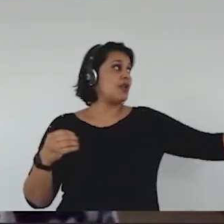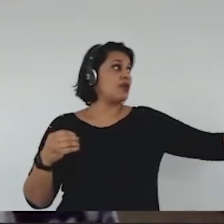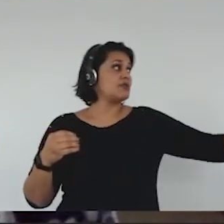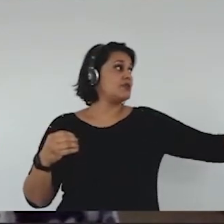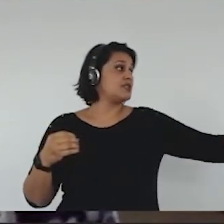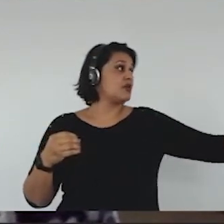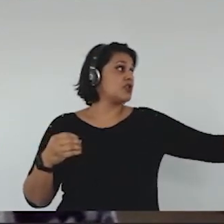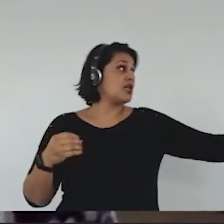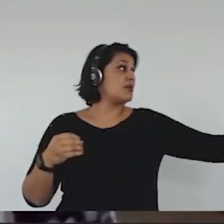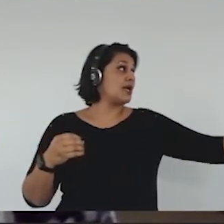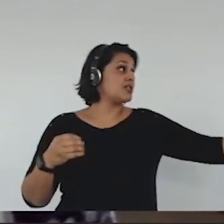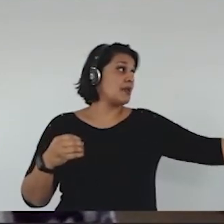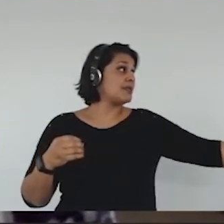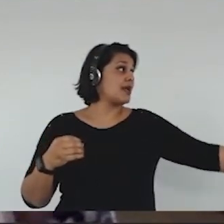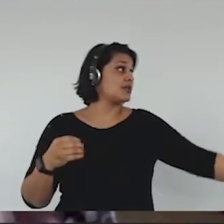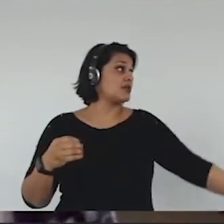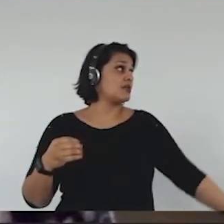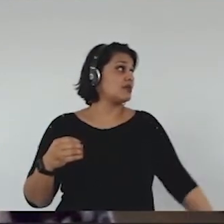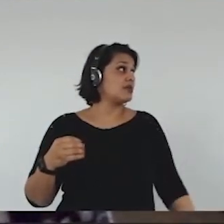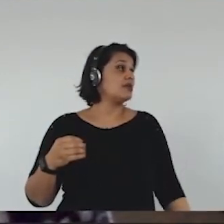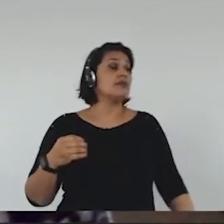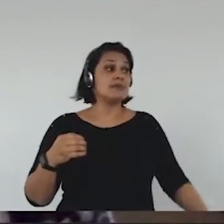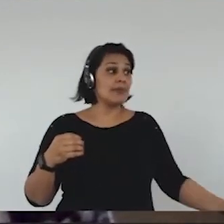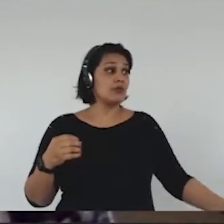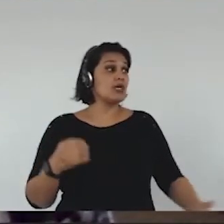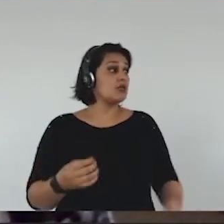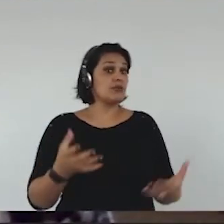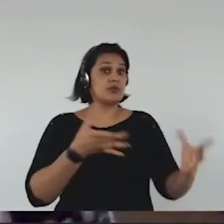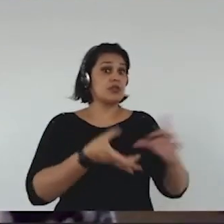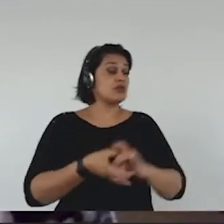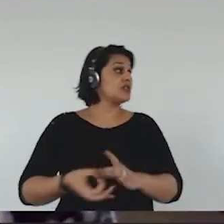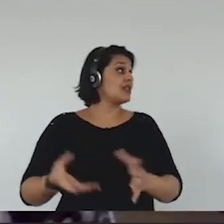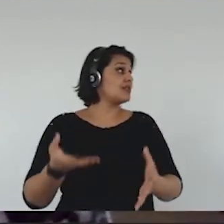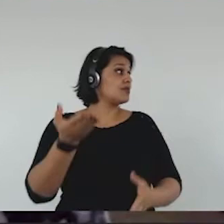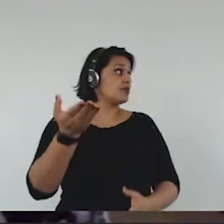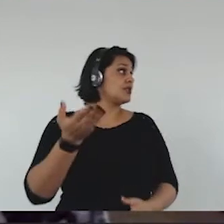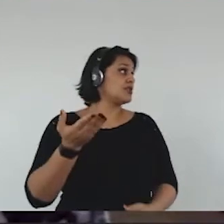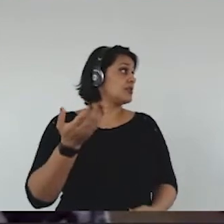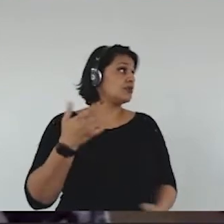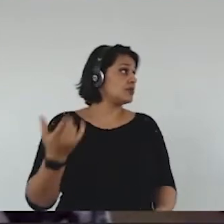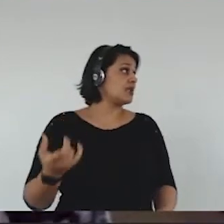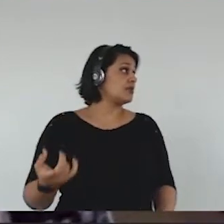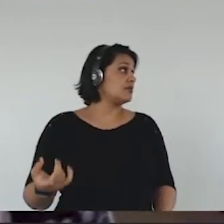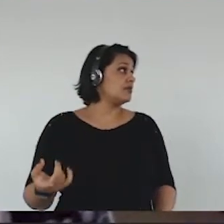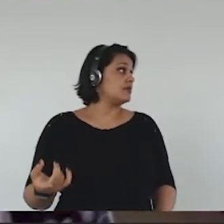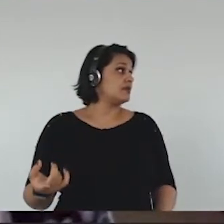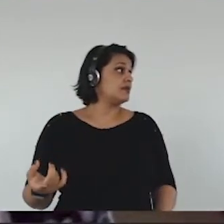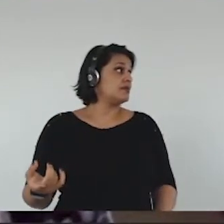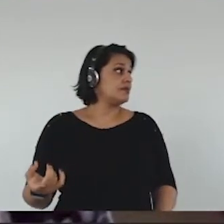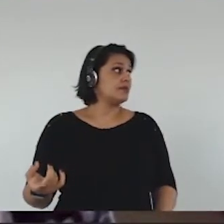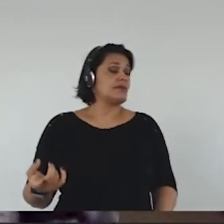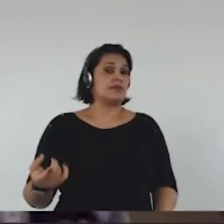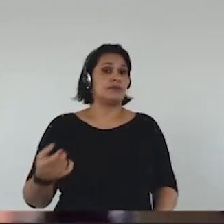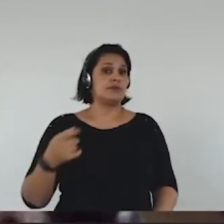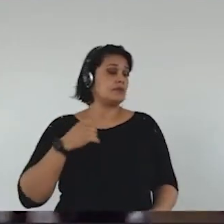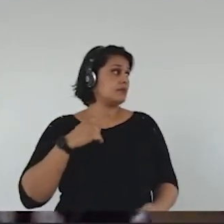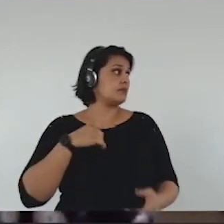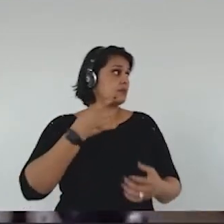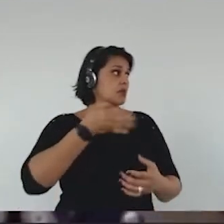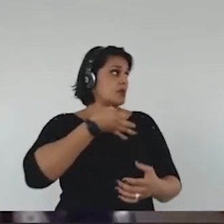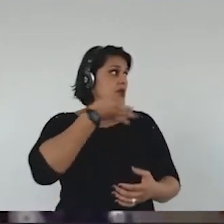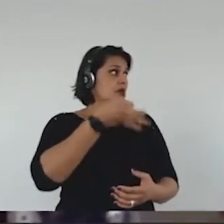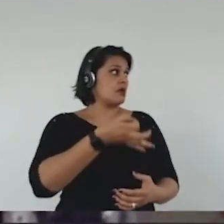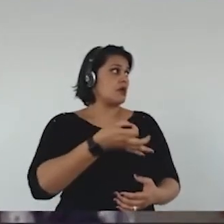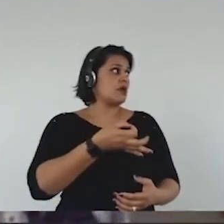muito grande, que as coisas, neste período de pandemia, neste período de exceção, pelo menos do ponto de vista do